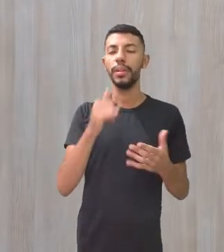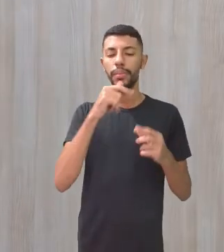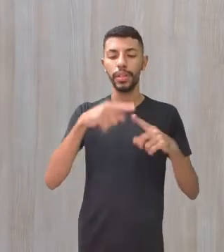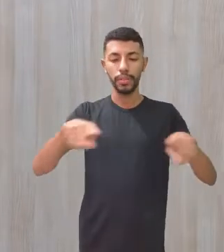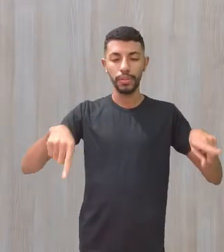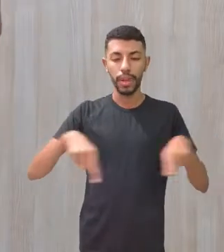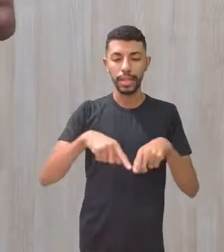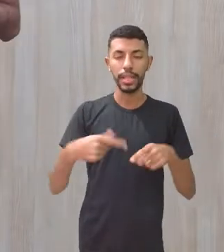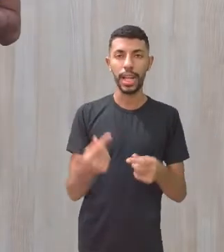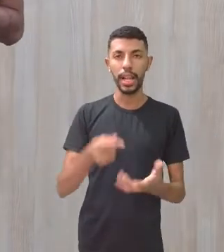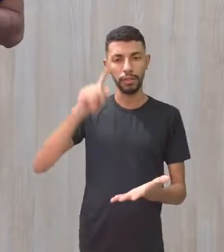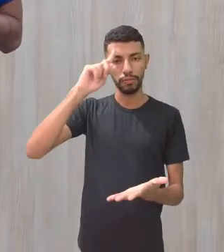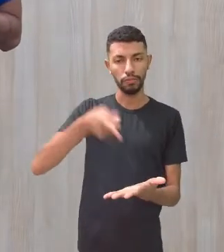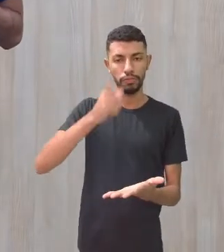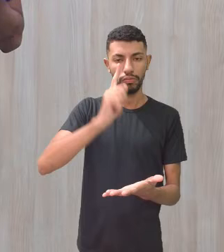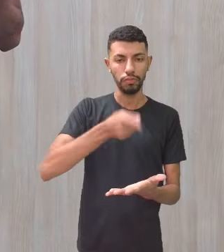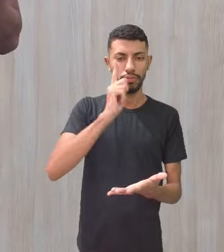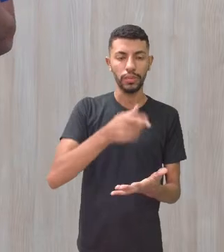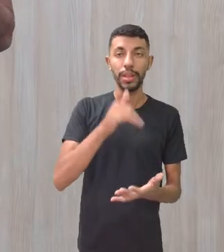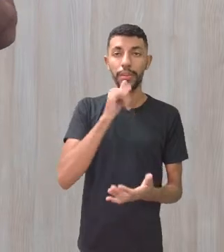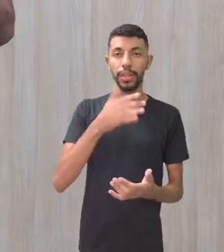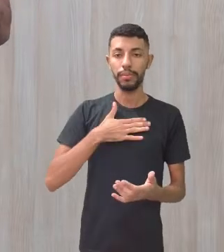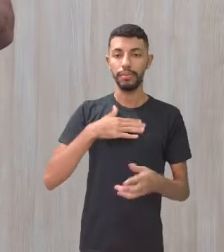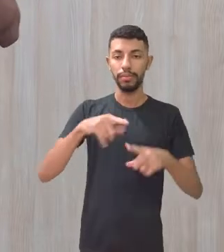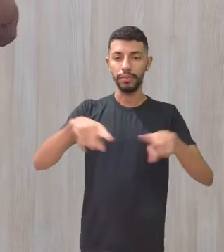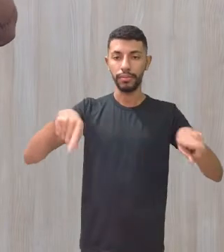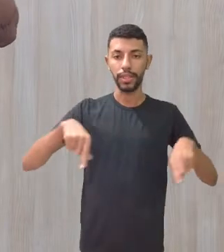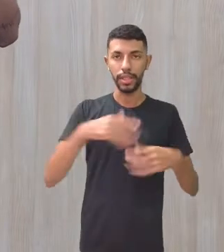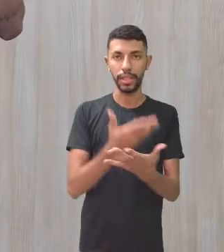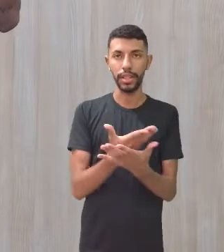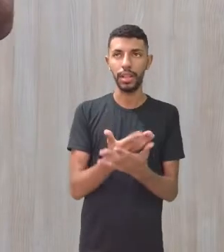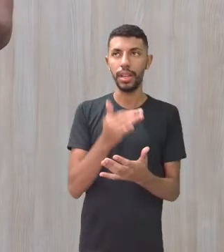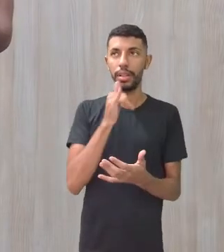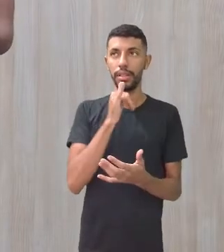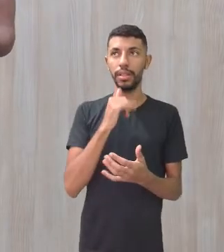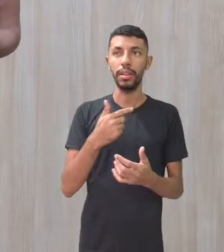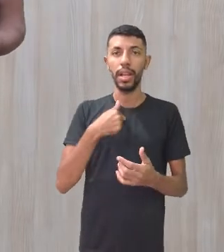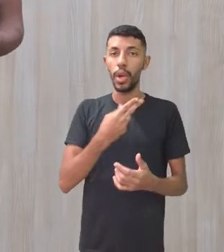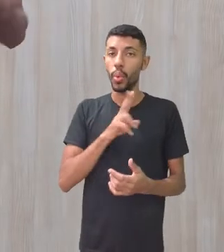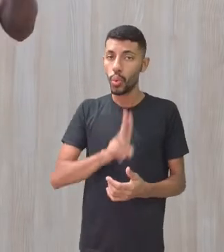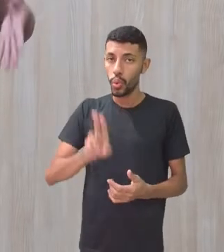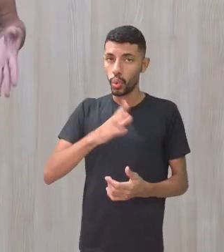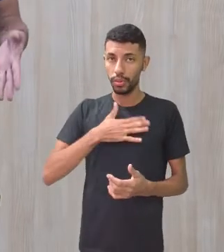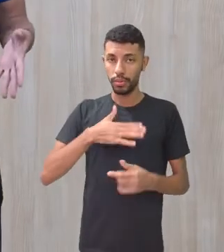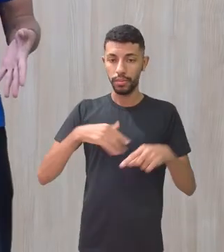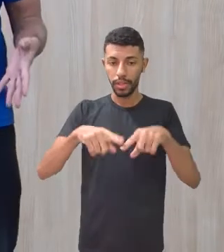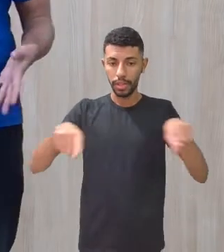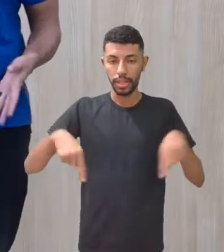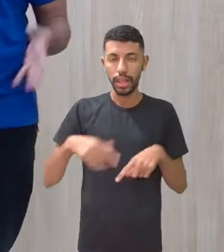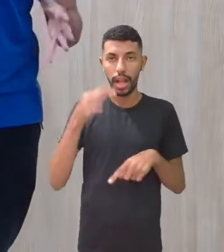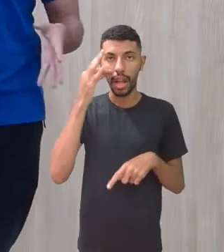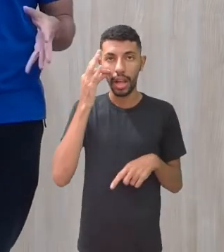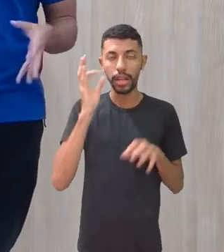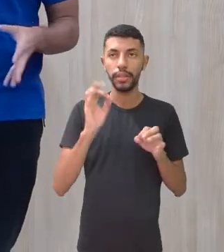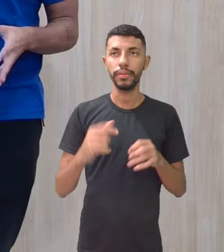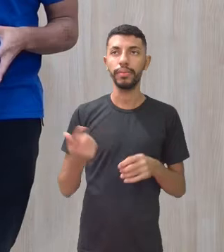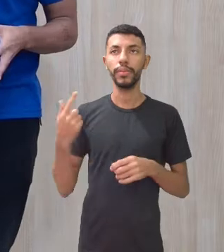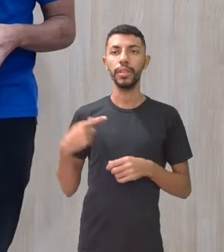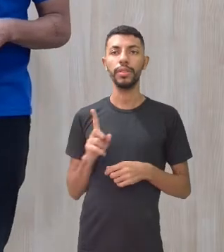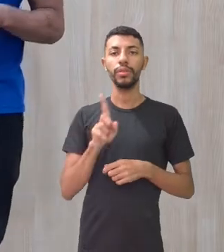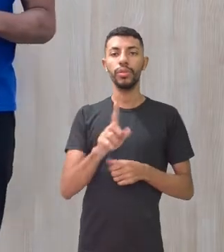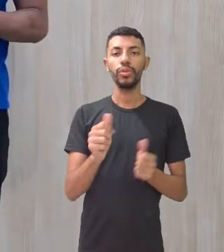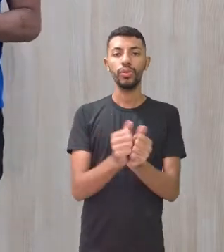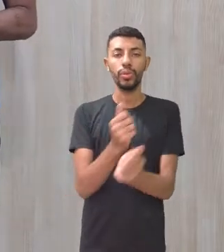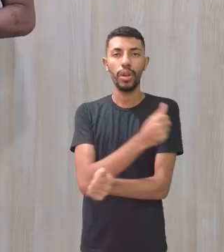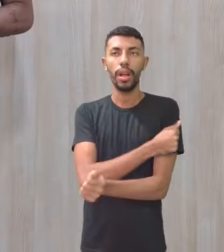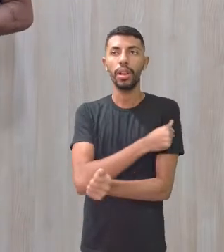com ordens. Na minha sala de aula, por exemplo, eu vou dar o exemplo que eu uso na sala de aula presencial, né? Quando eu chego com os meus alunos,